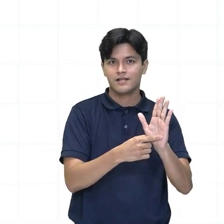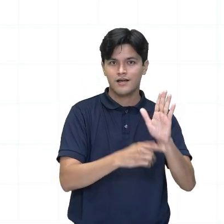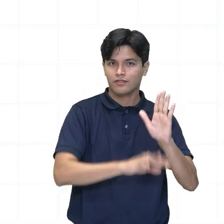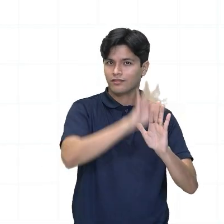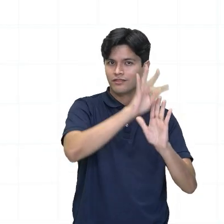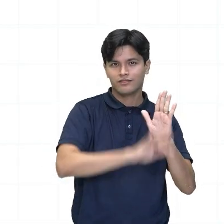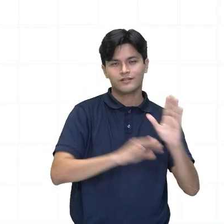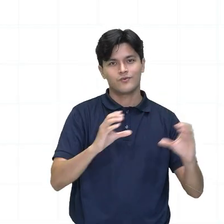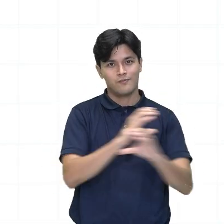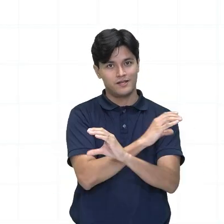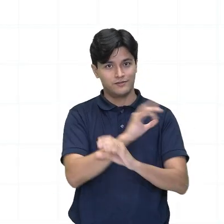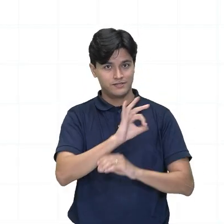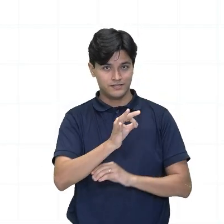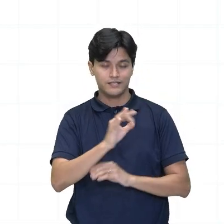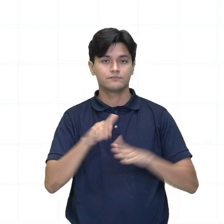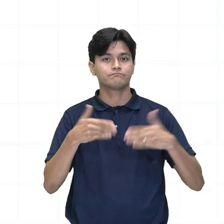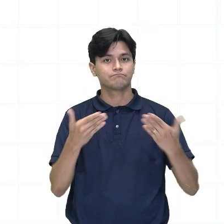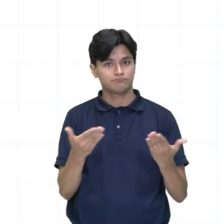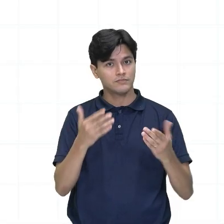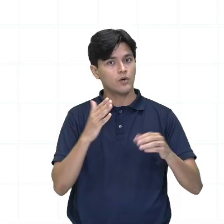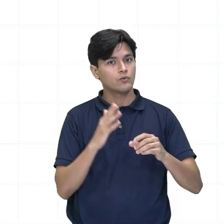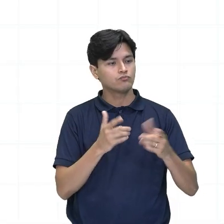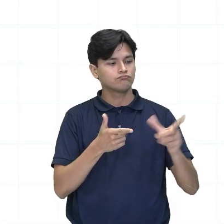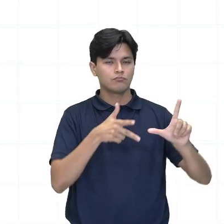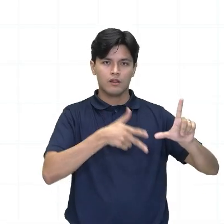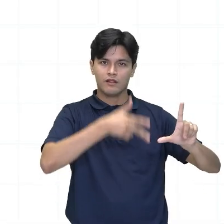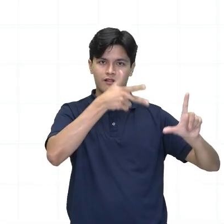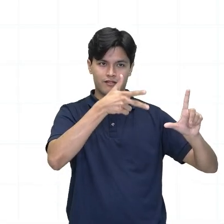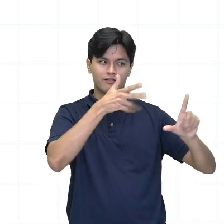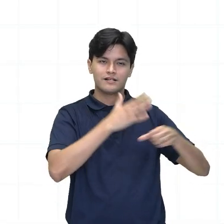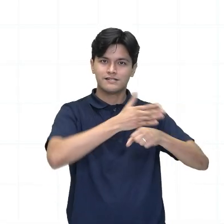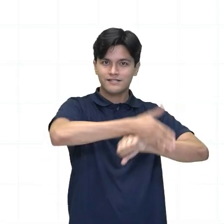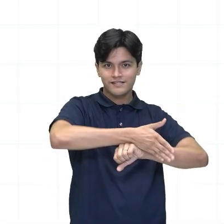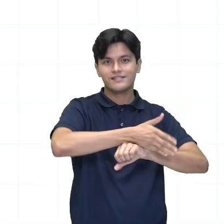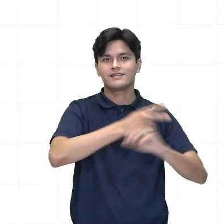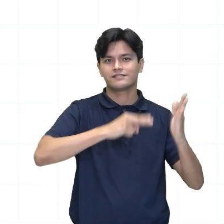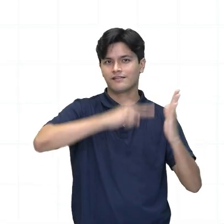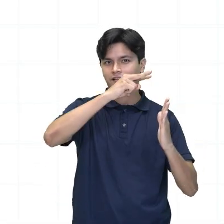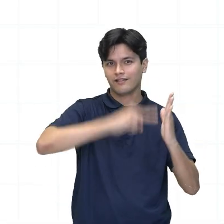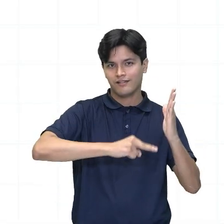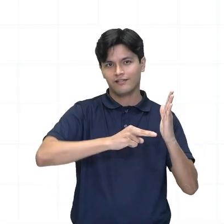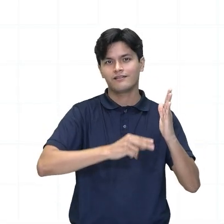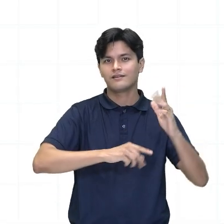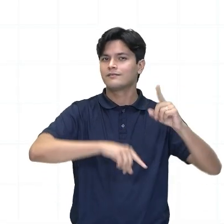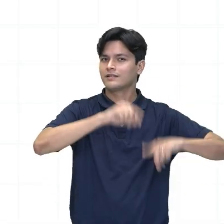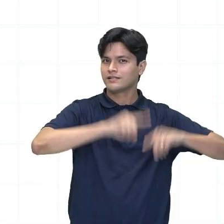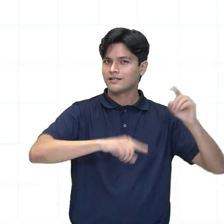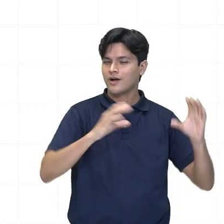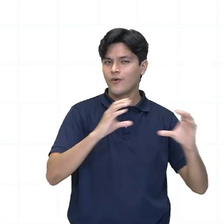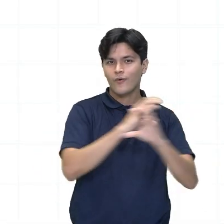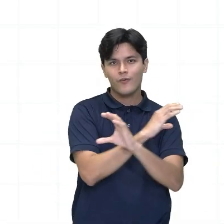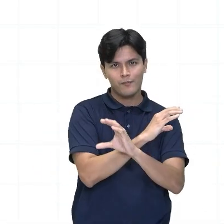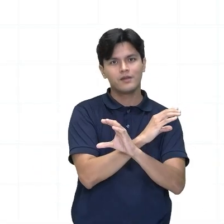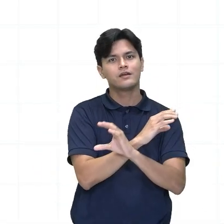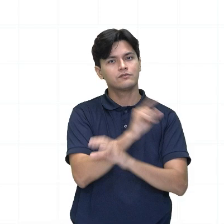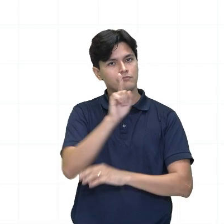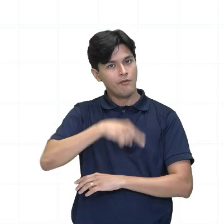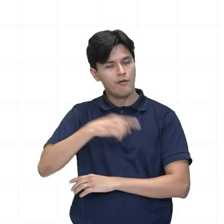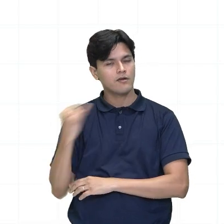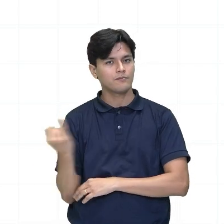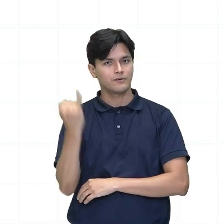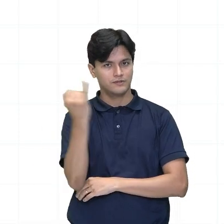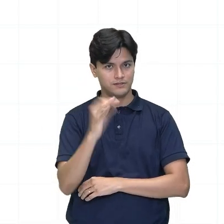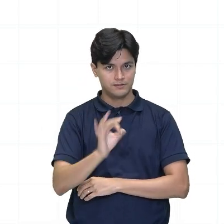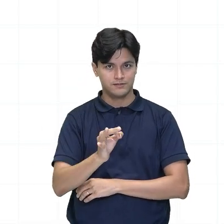certo? Então, acesse aí e leia a matéria completa, porque isso é realmente muito